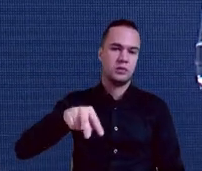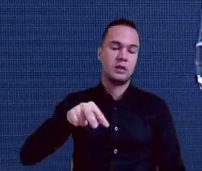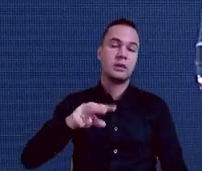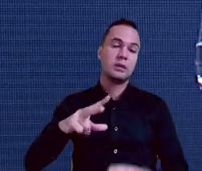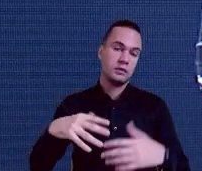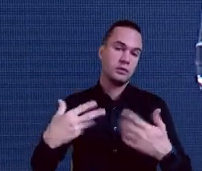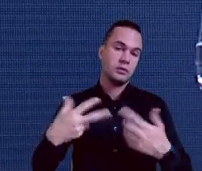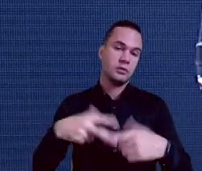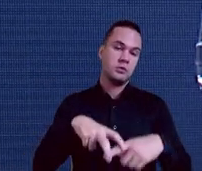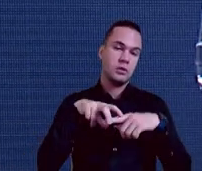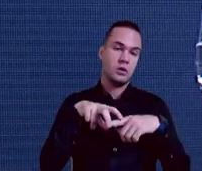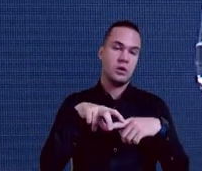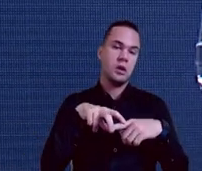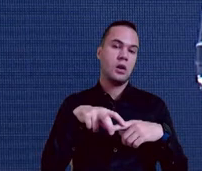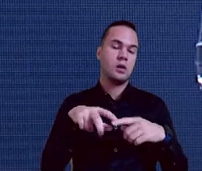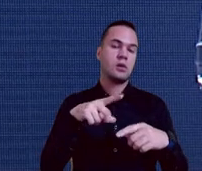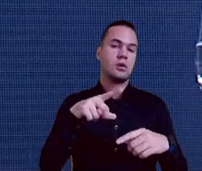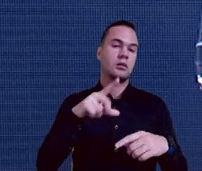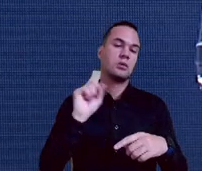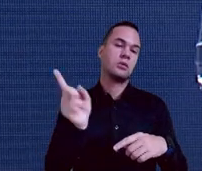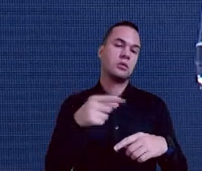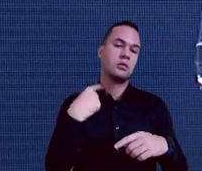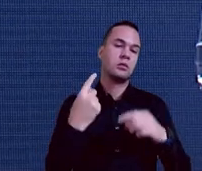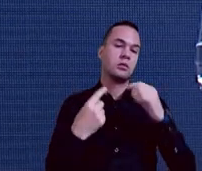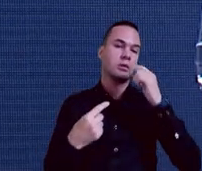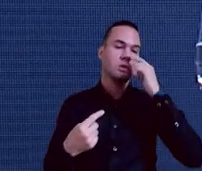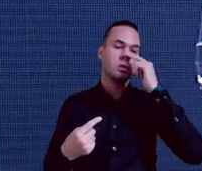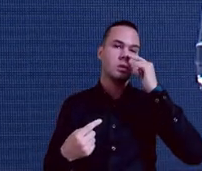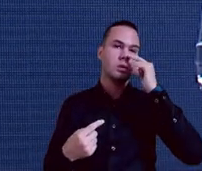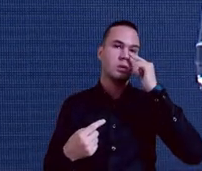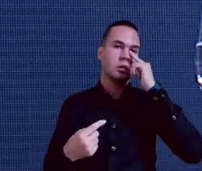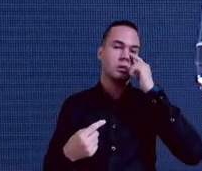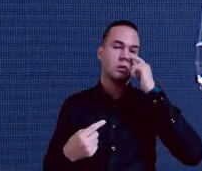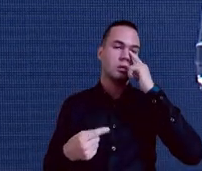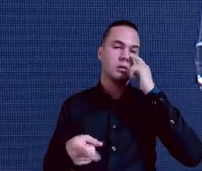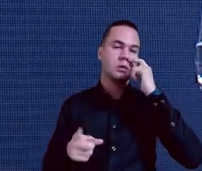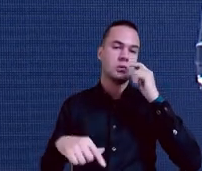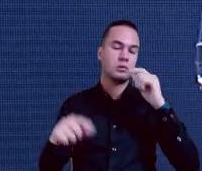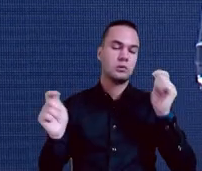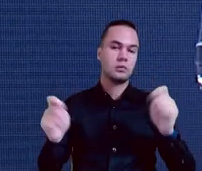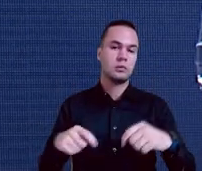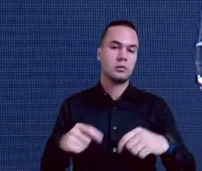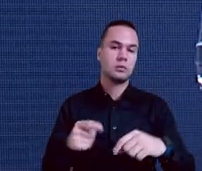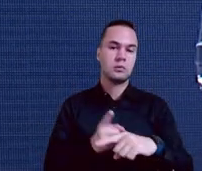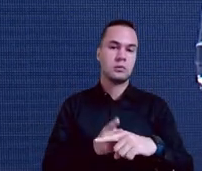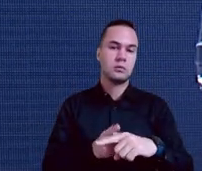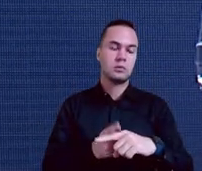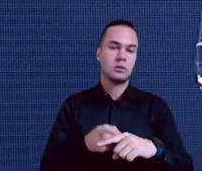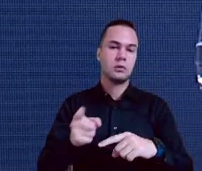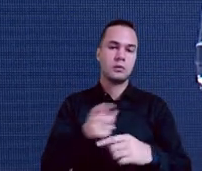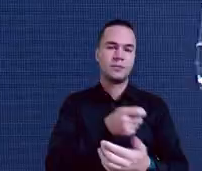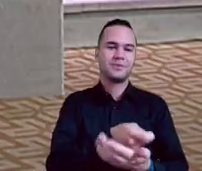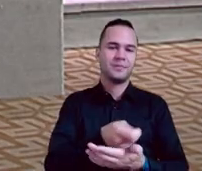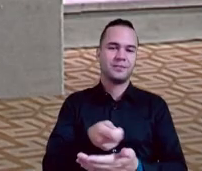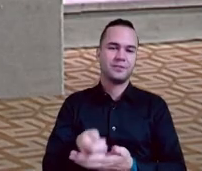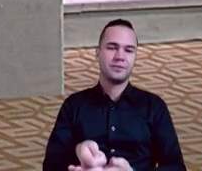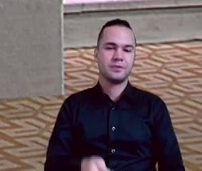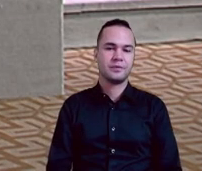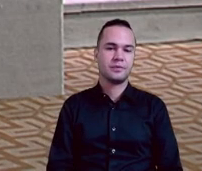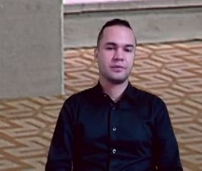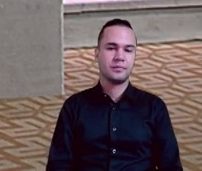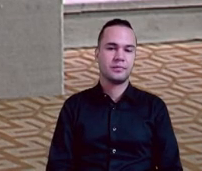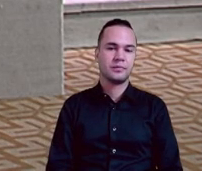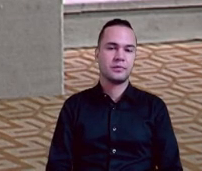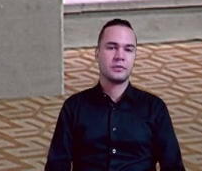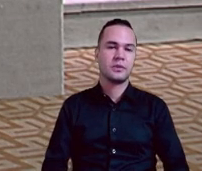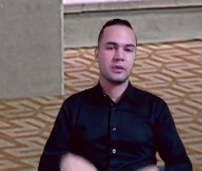trouxe certa poluição no mercado porque porque estes investidores com necessitam